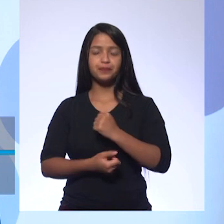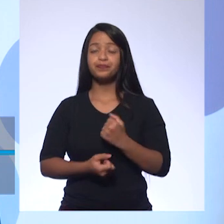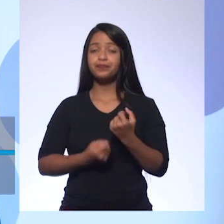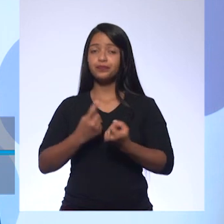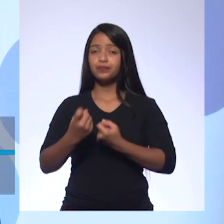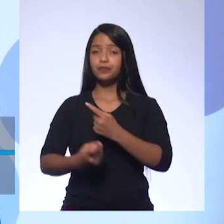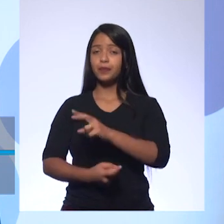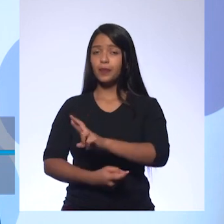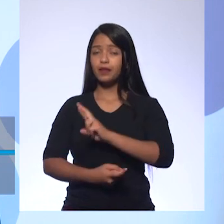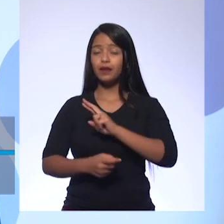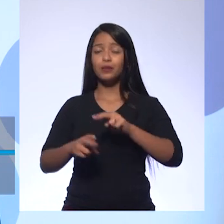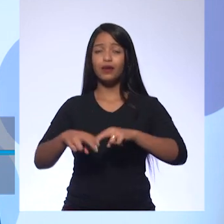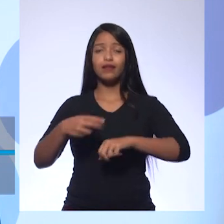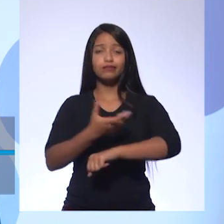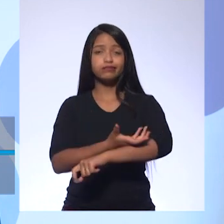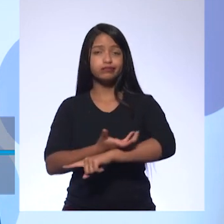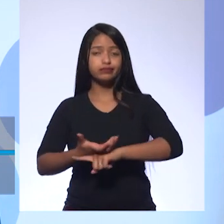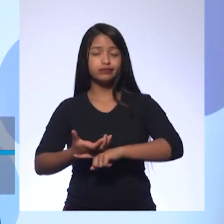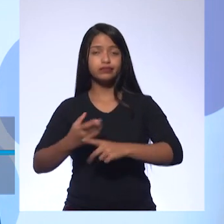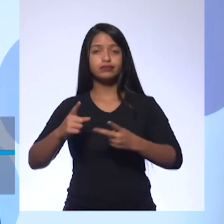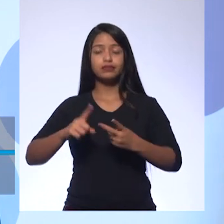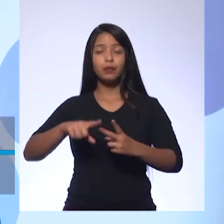vegetação, latitude, relevo,